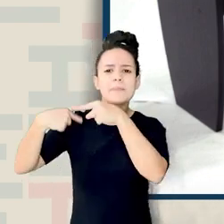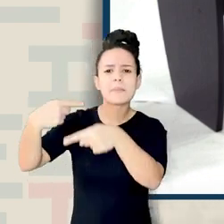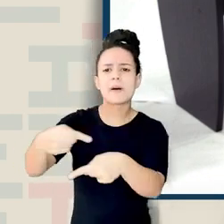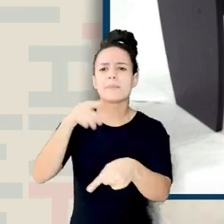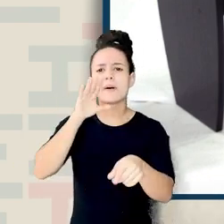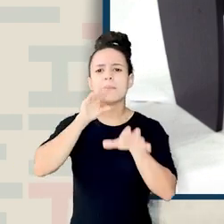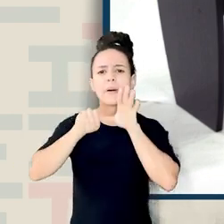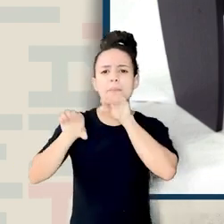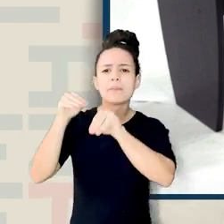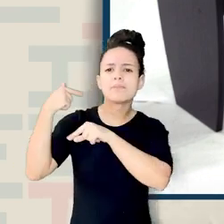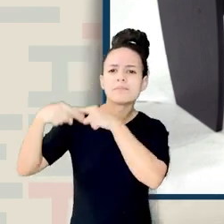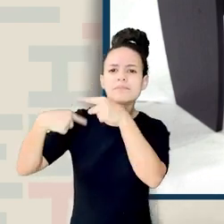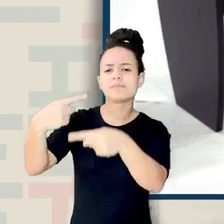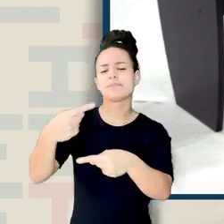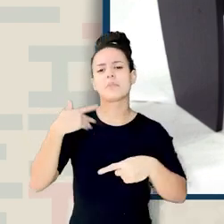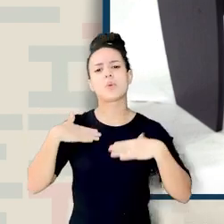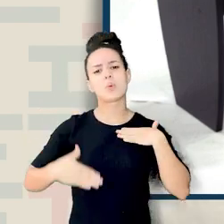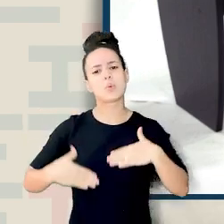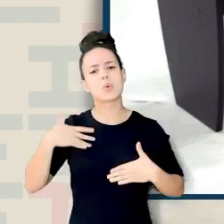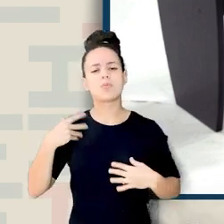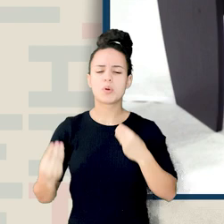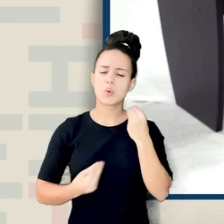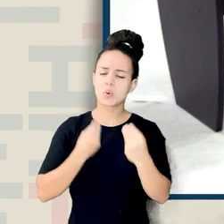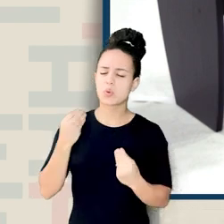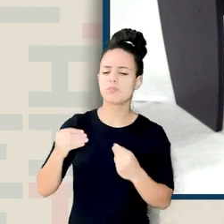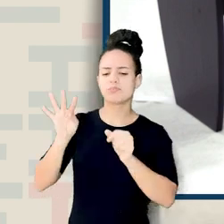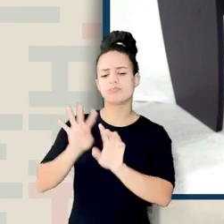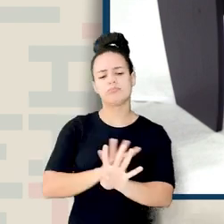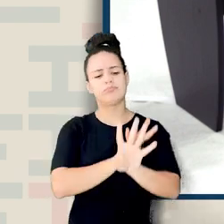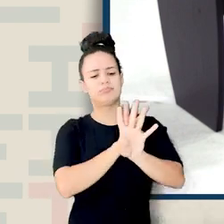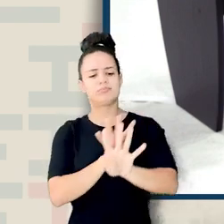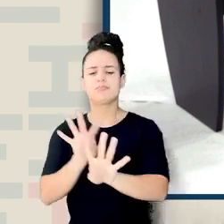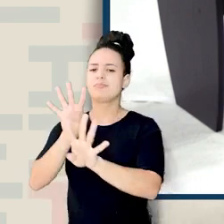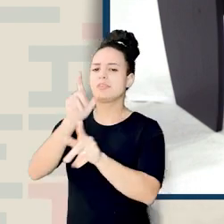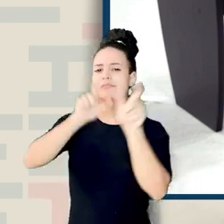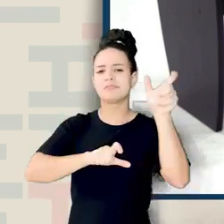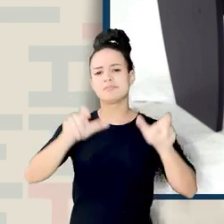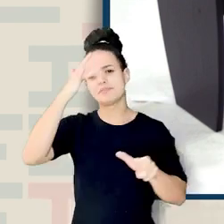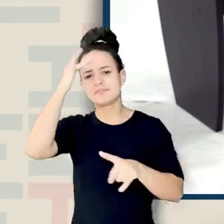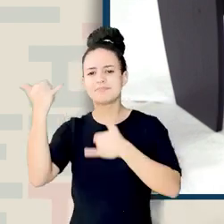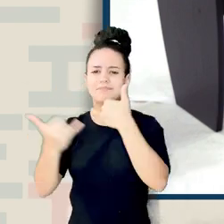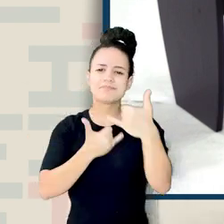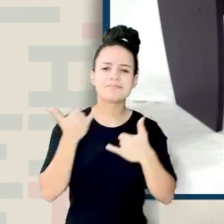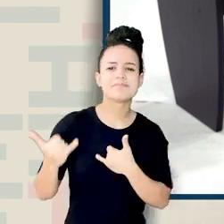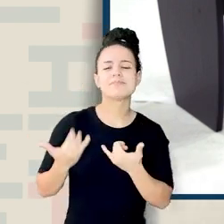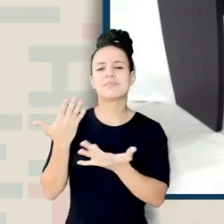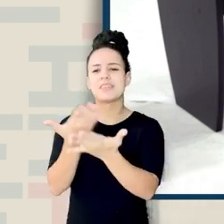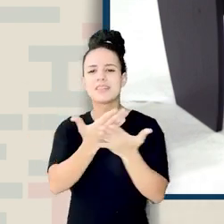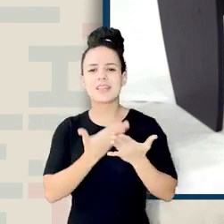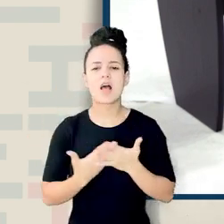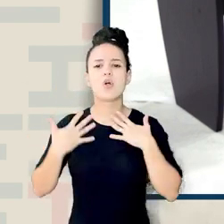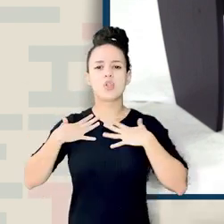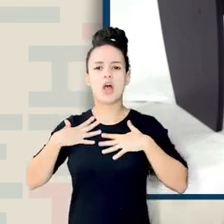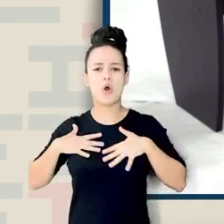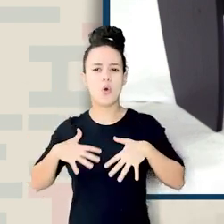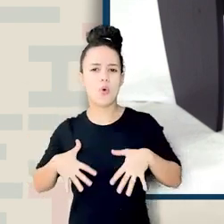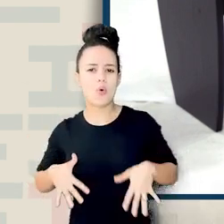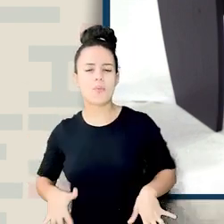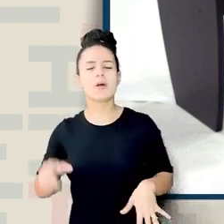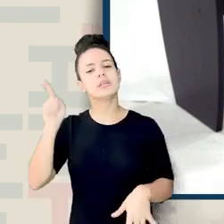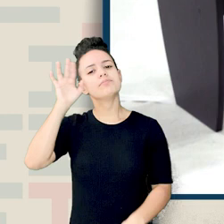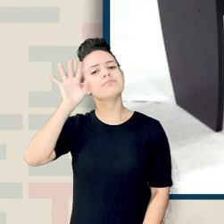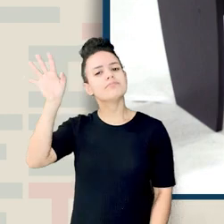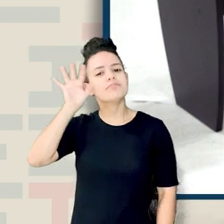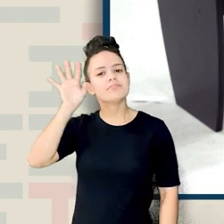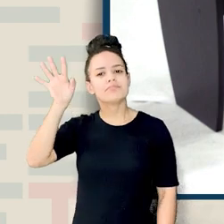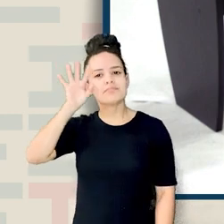no corpo essa ação dos cortejos, dos brincantes, das alas, os figurinos, é pensar em toda